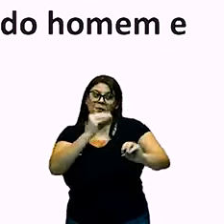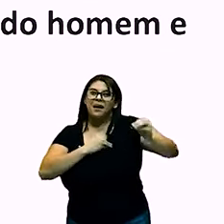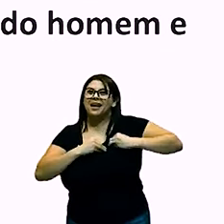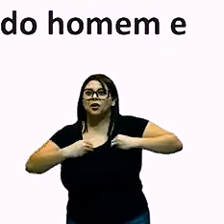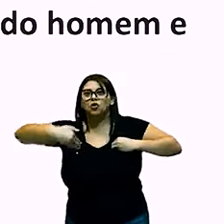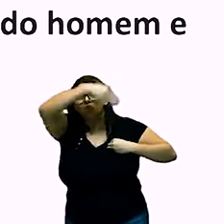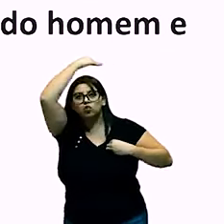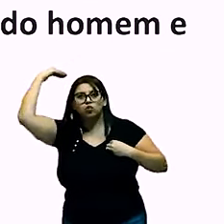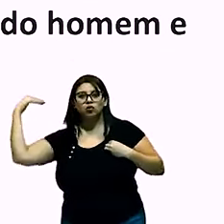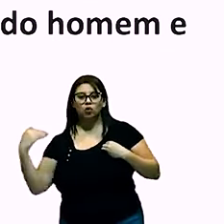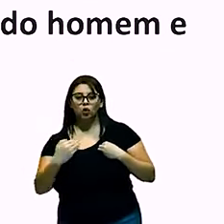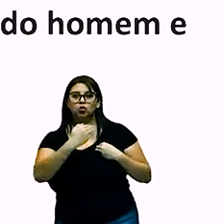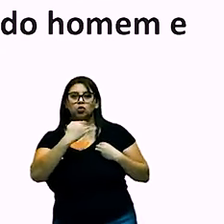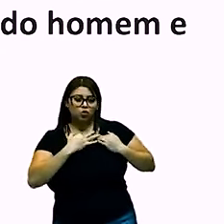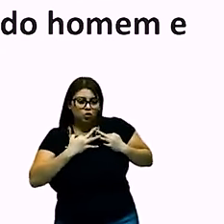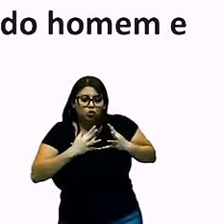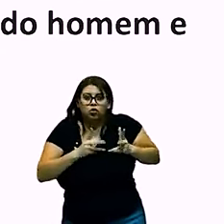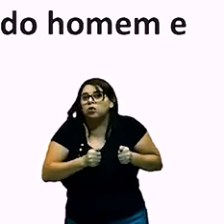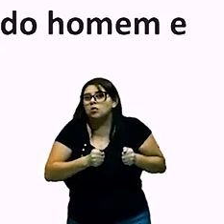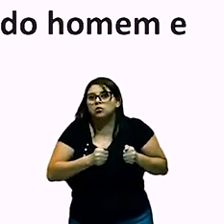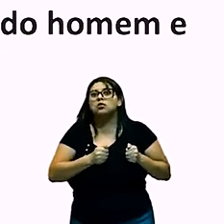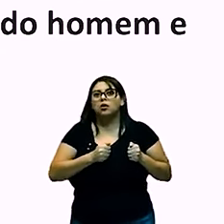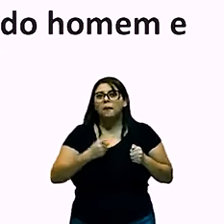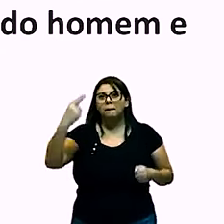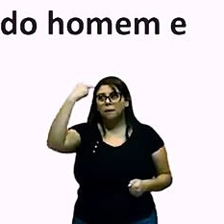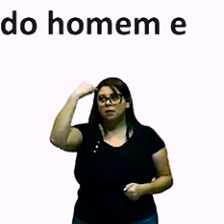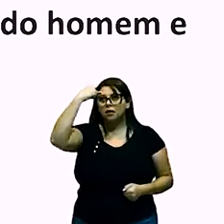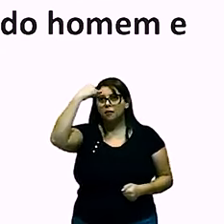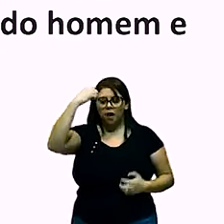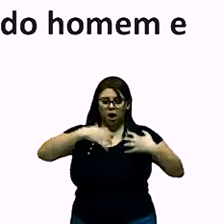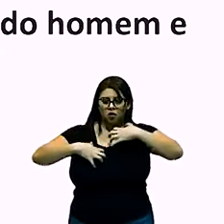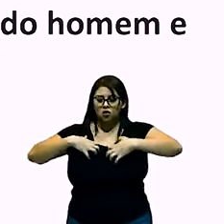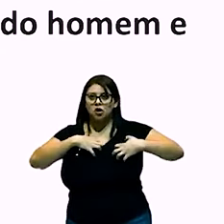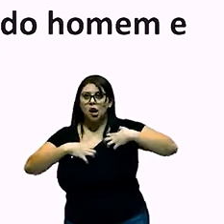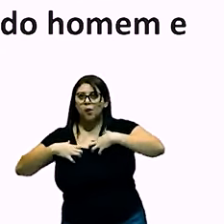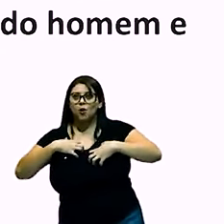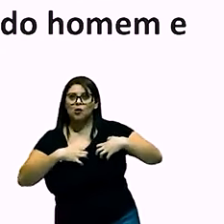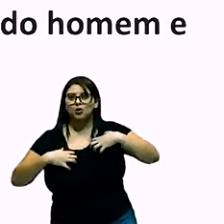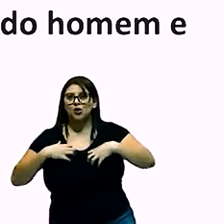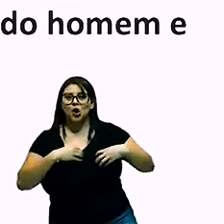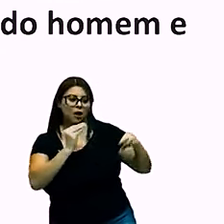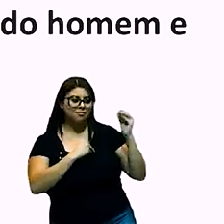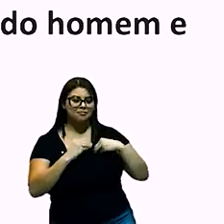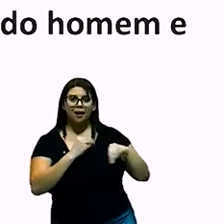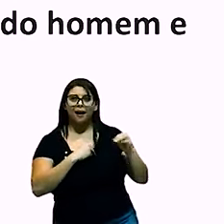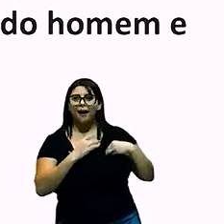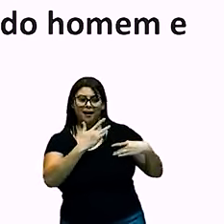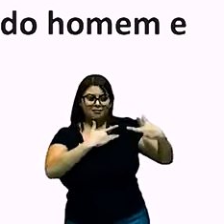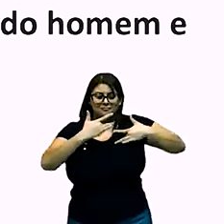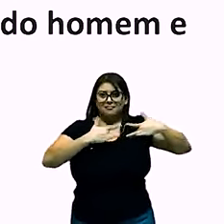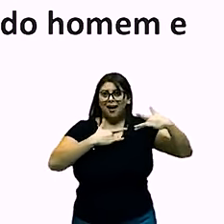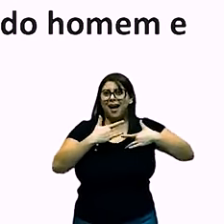homem, incluindo sua vontade, seus pensamentos, suas emoções, nada em nós que não tenha sido tocado pelo